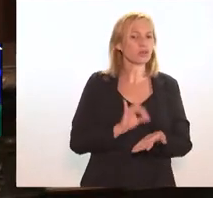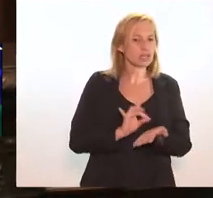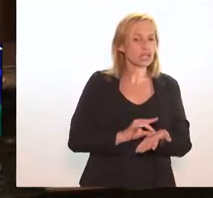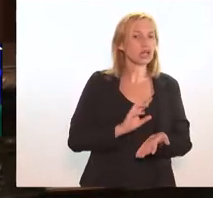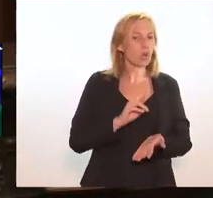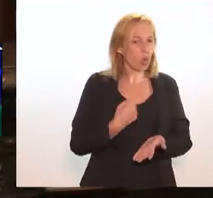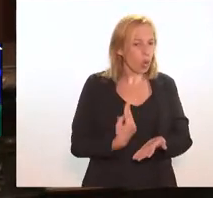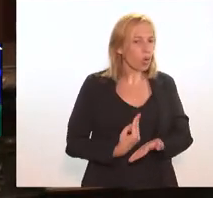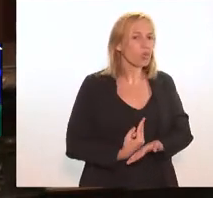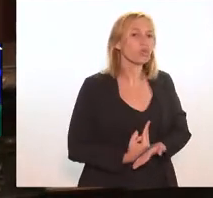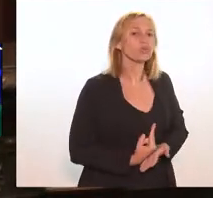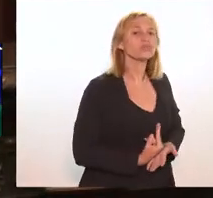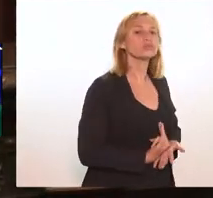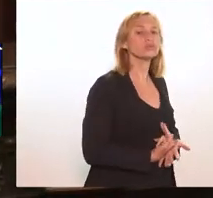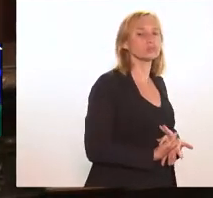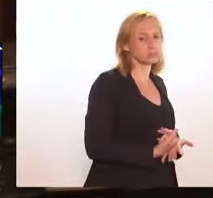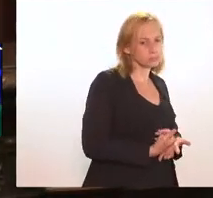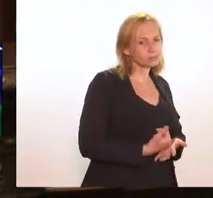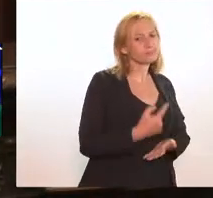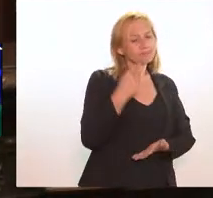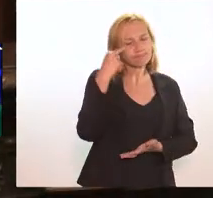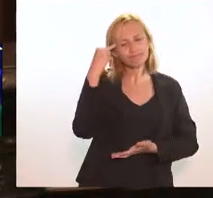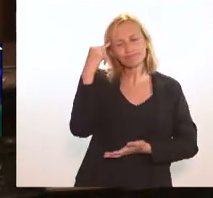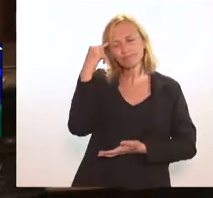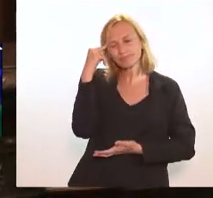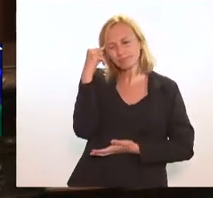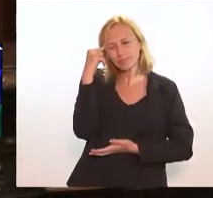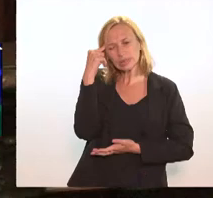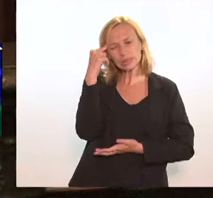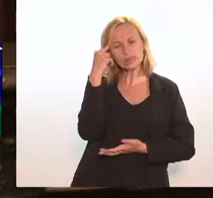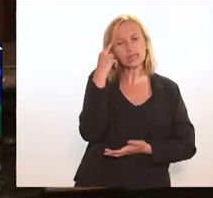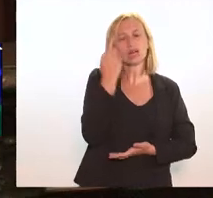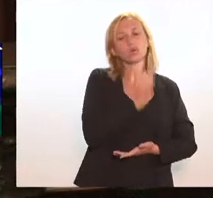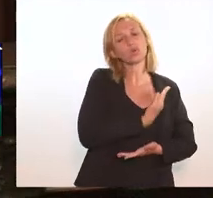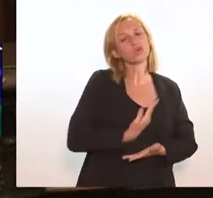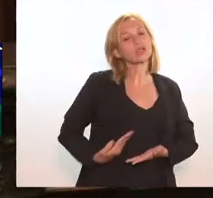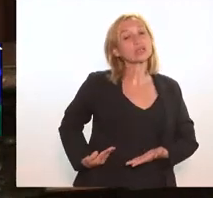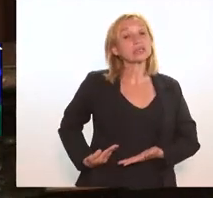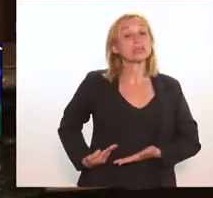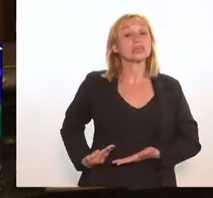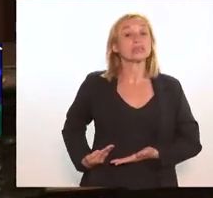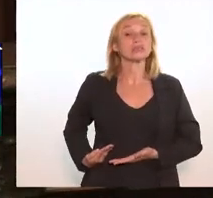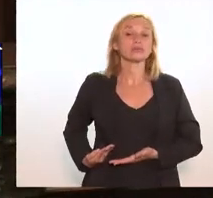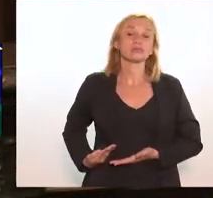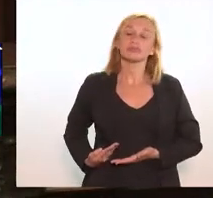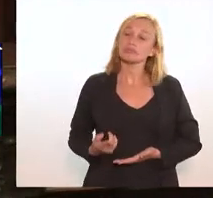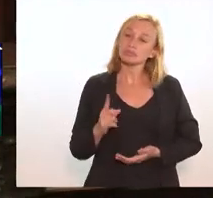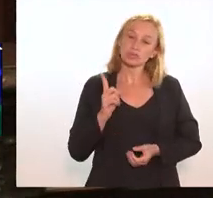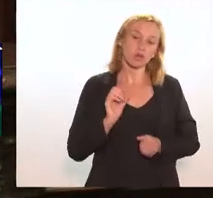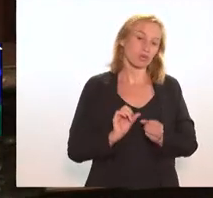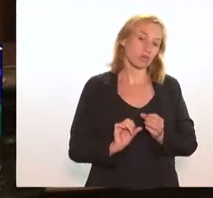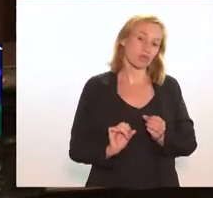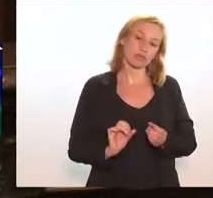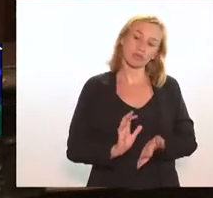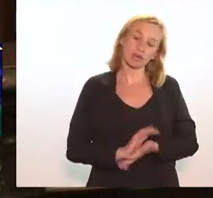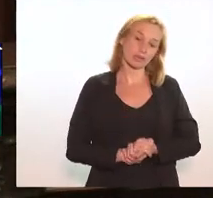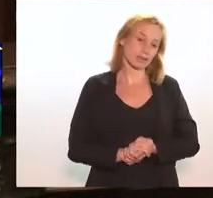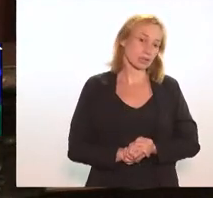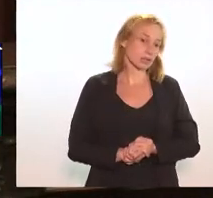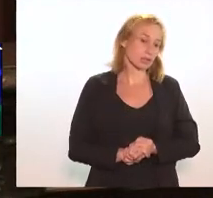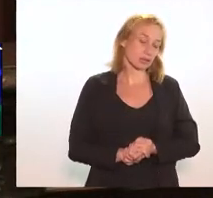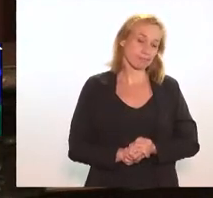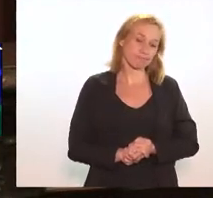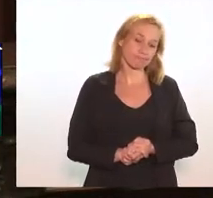houve, né, querendo aqui pensar que o governador não faria aquilo dessa